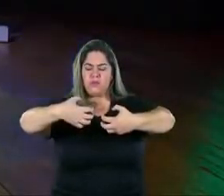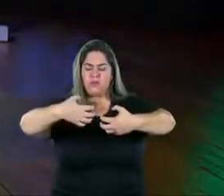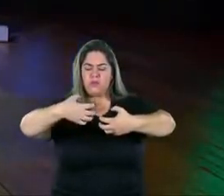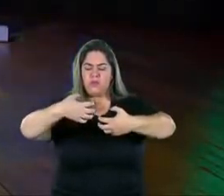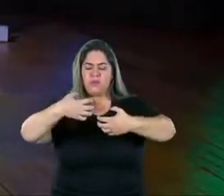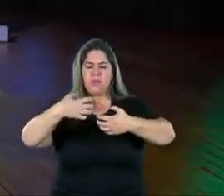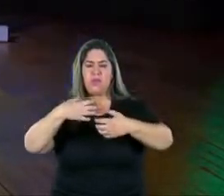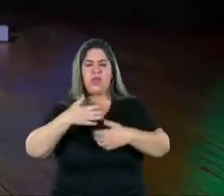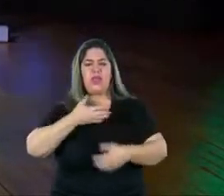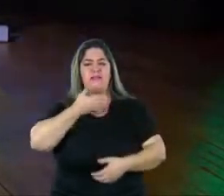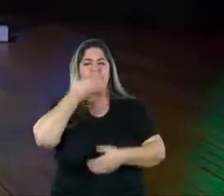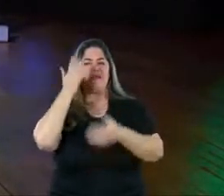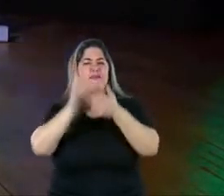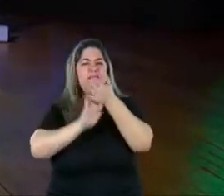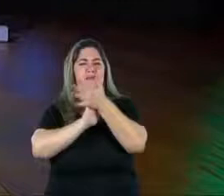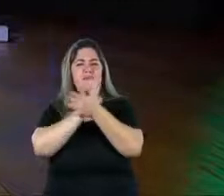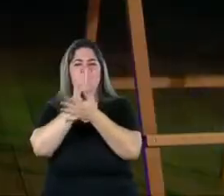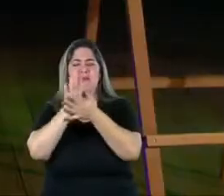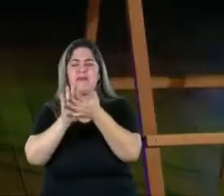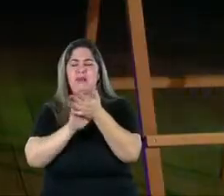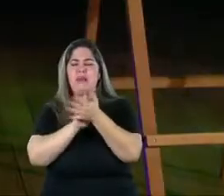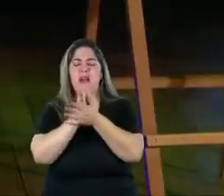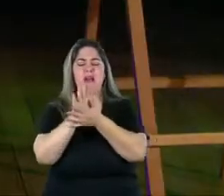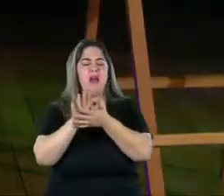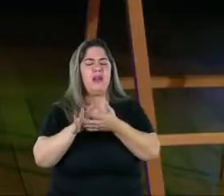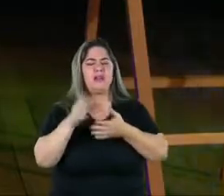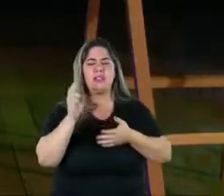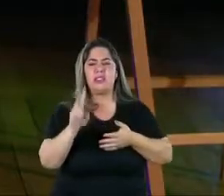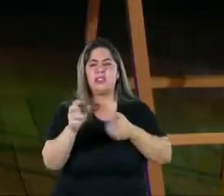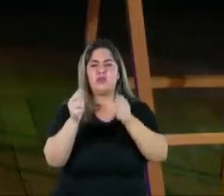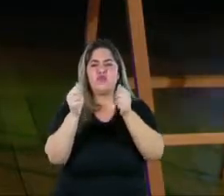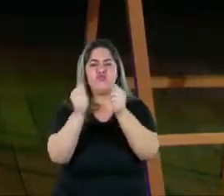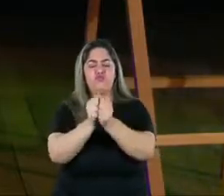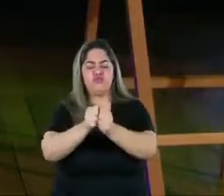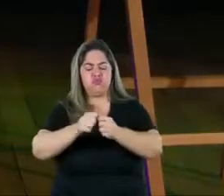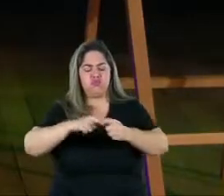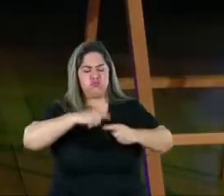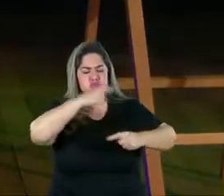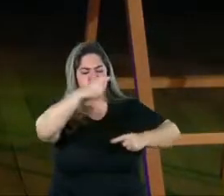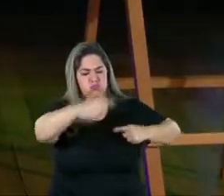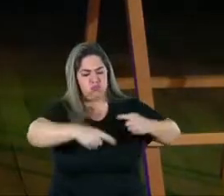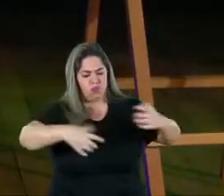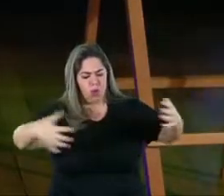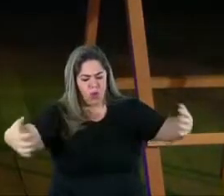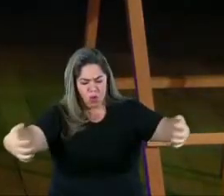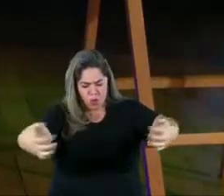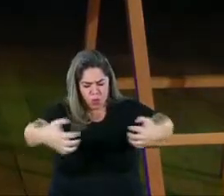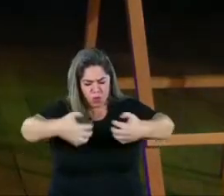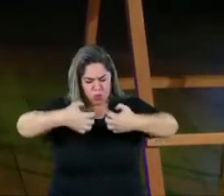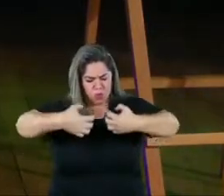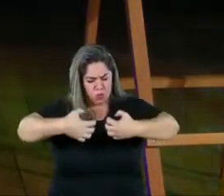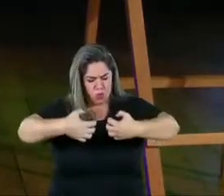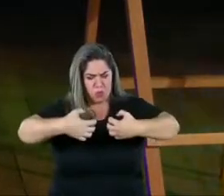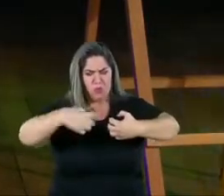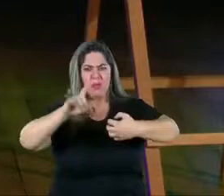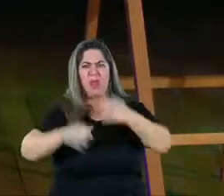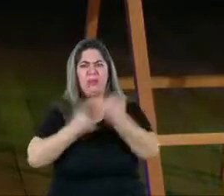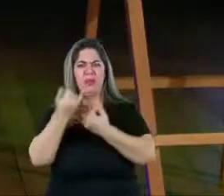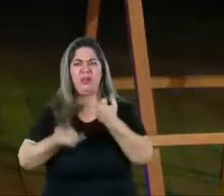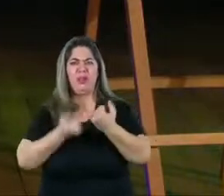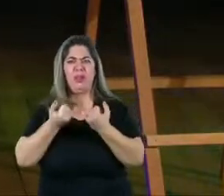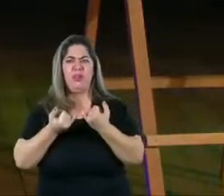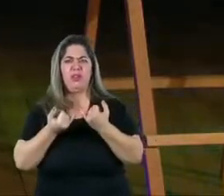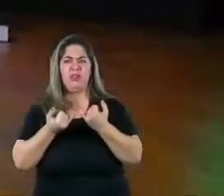horas, copito de neve jamais abandona esse pneu. Que será esse objeto para ele? Um brinquedo?